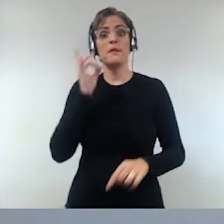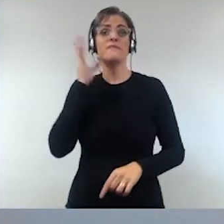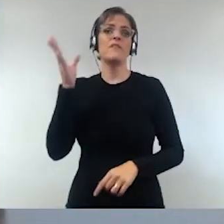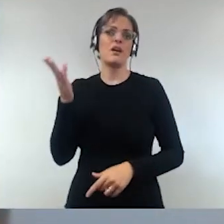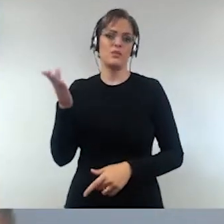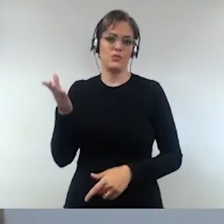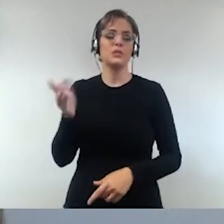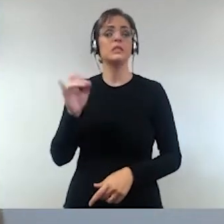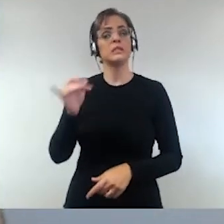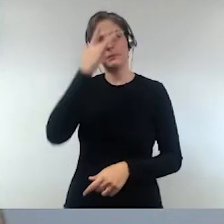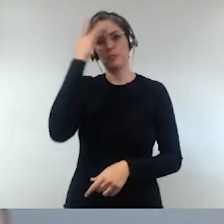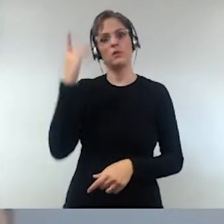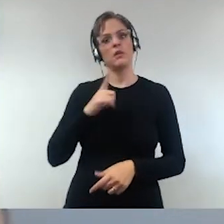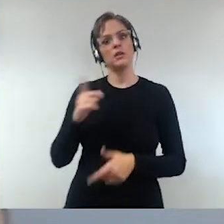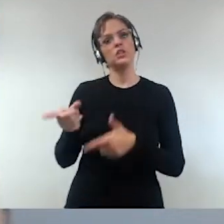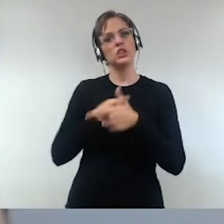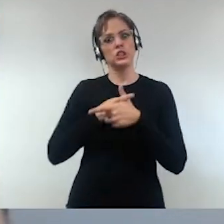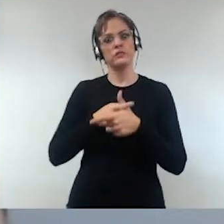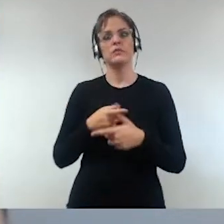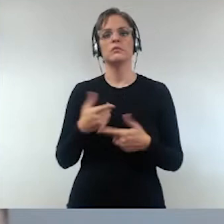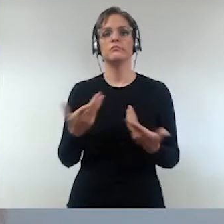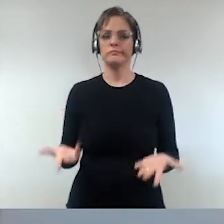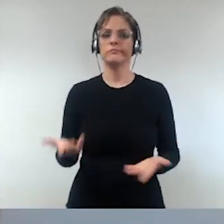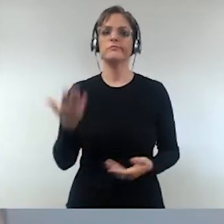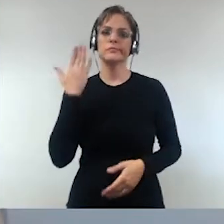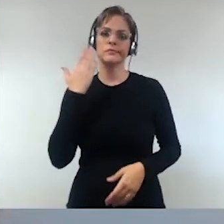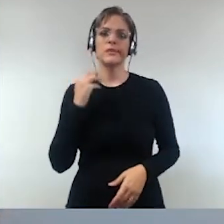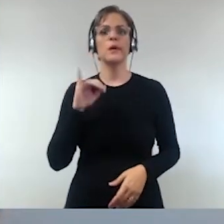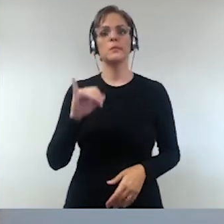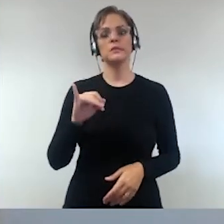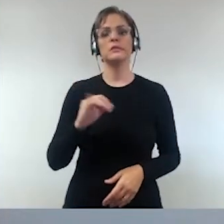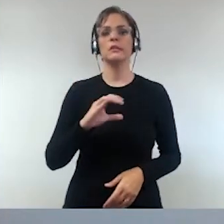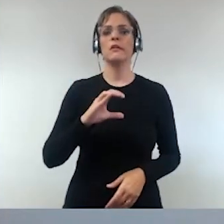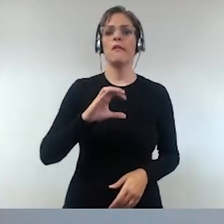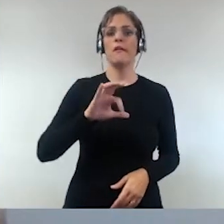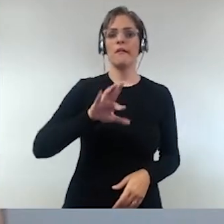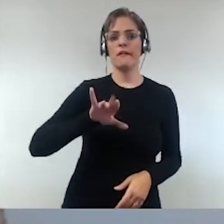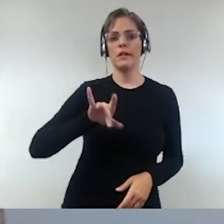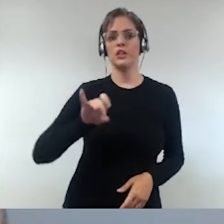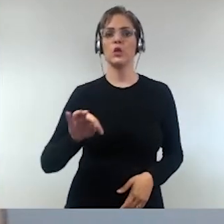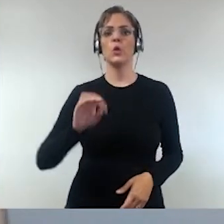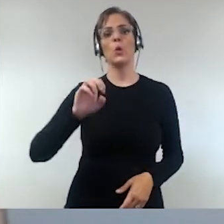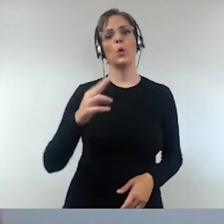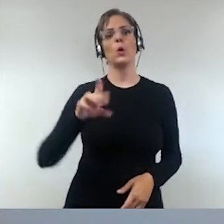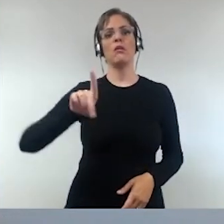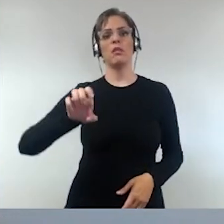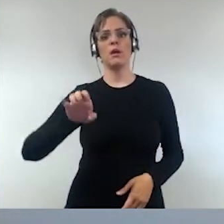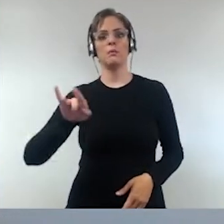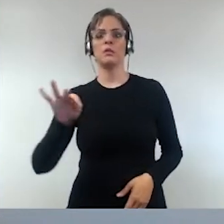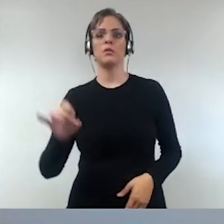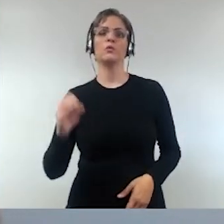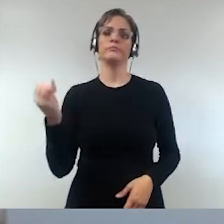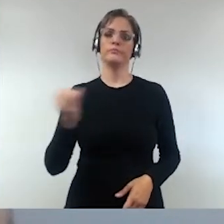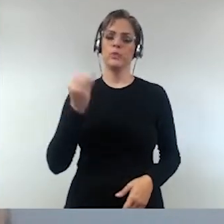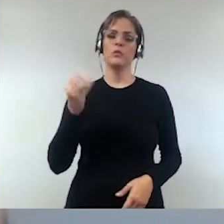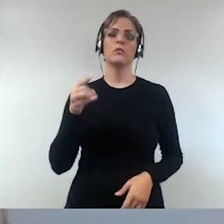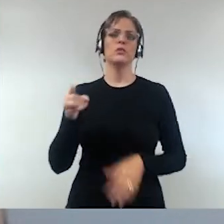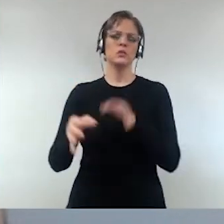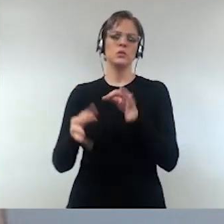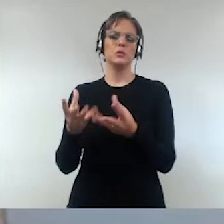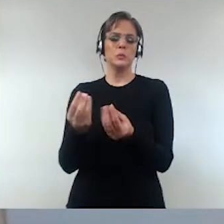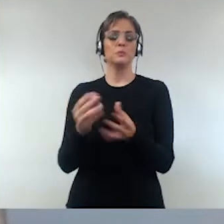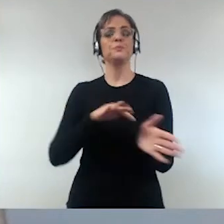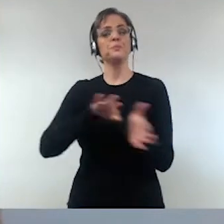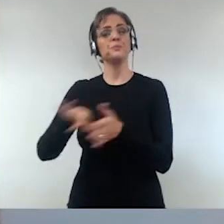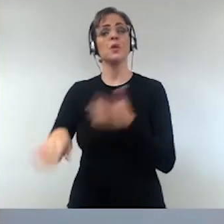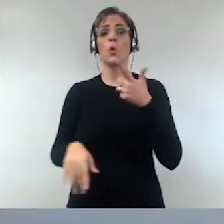dívida. E a gente sabe que a questão da Fazenda Pública, dos créditos e débitos, é um dos gargalos, né, do sistema judicial. E teve uma outra